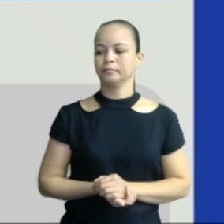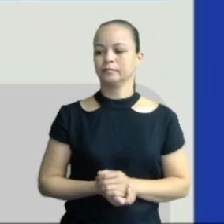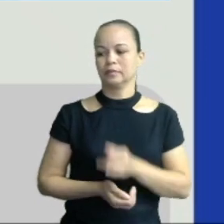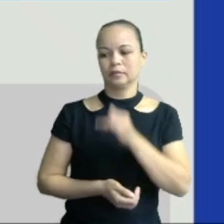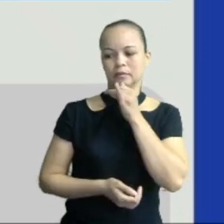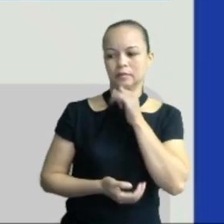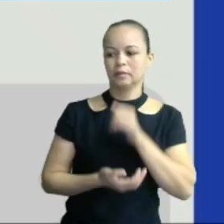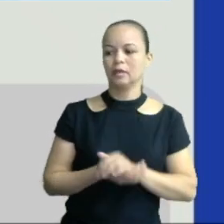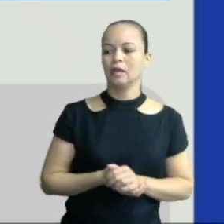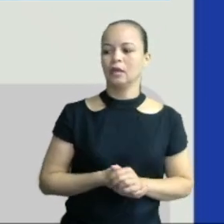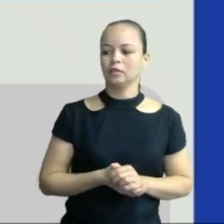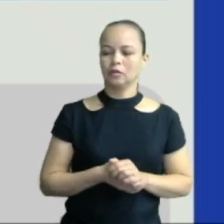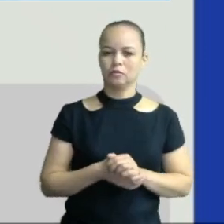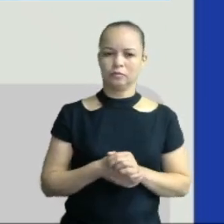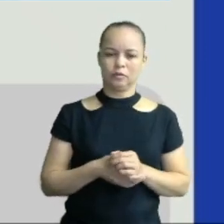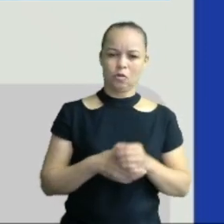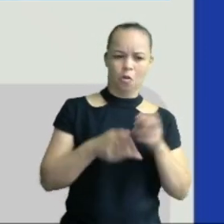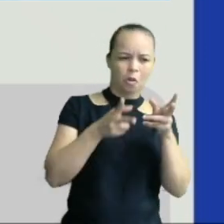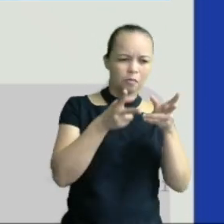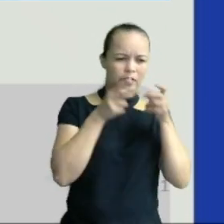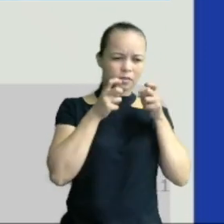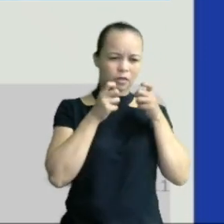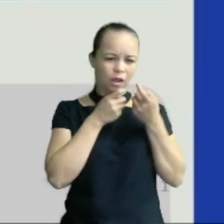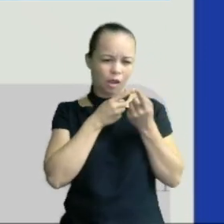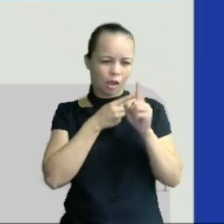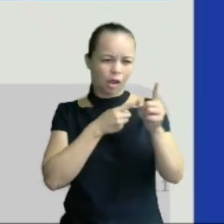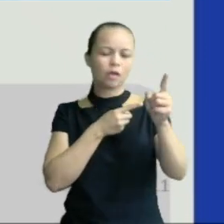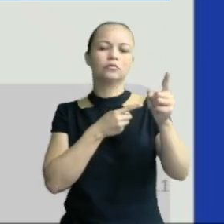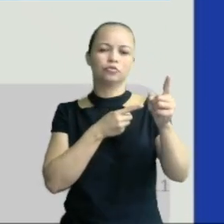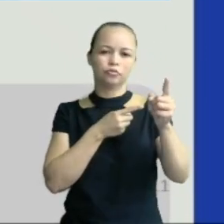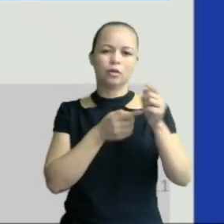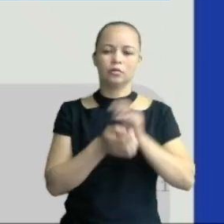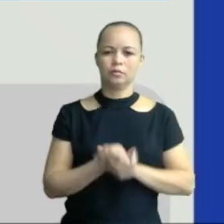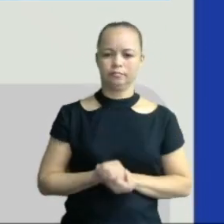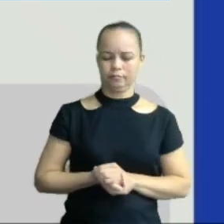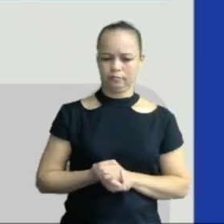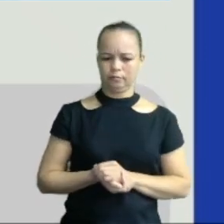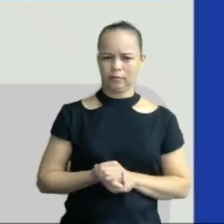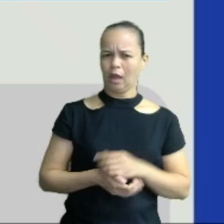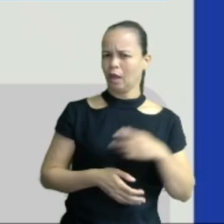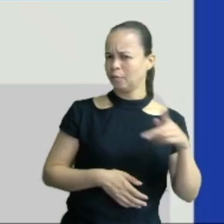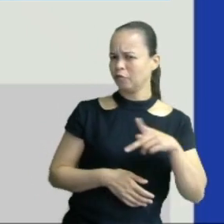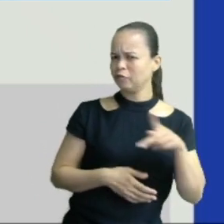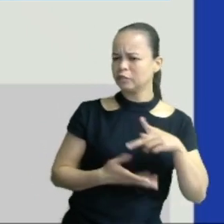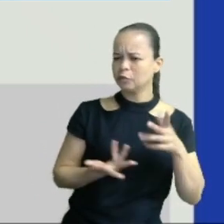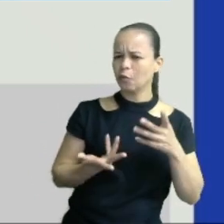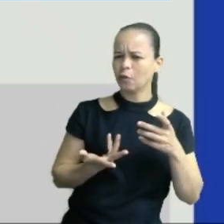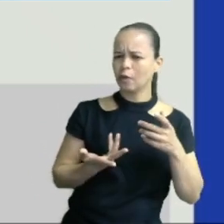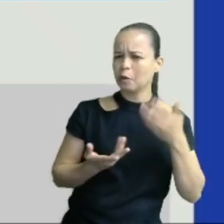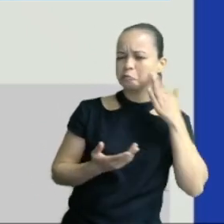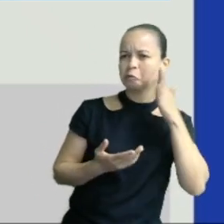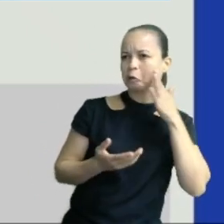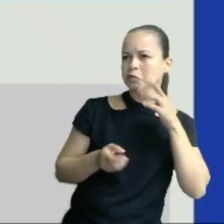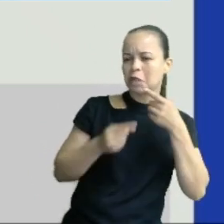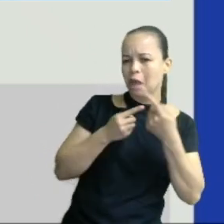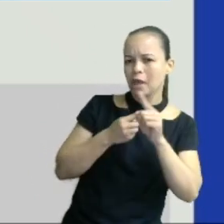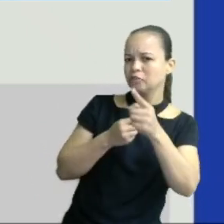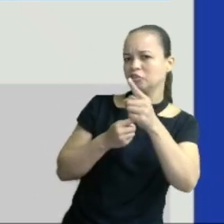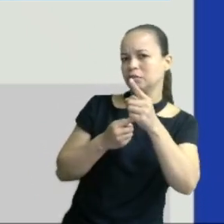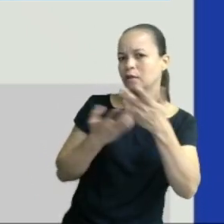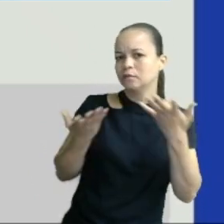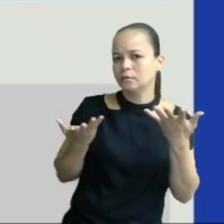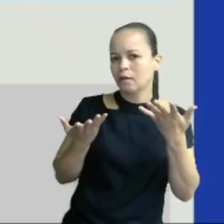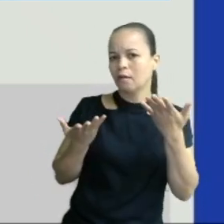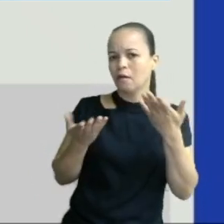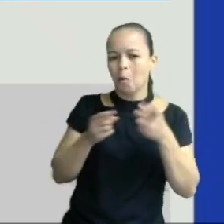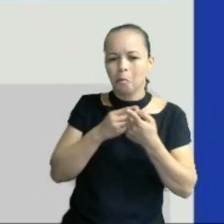estávamos observando tudo à distância. Mas, professor, eu não estou determinando qual seria essa distância. Se